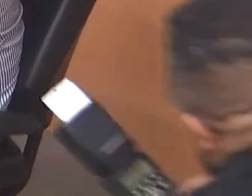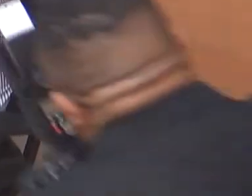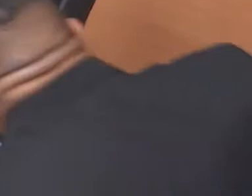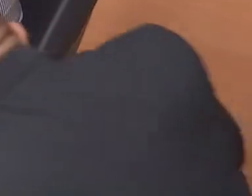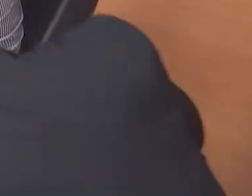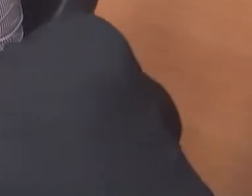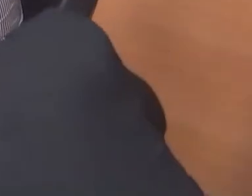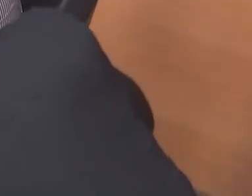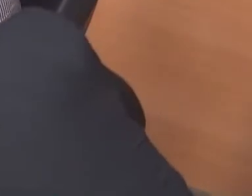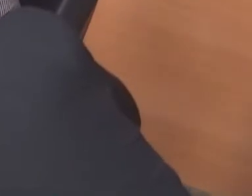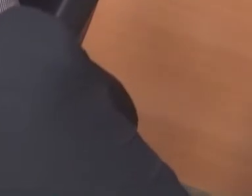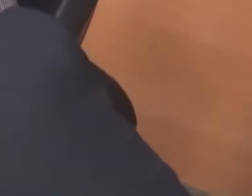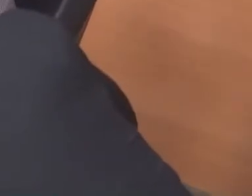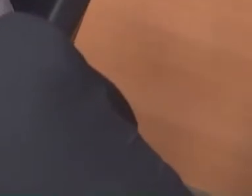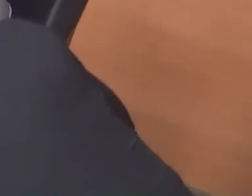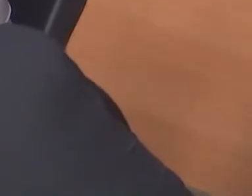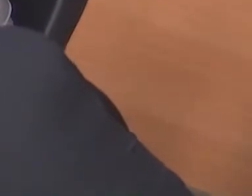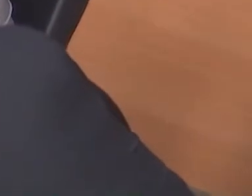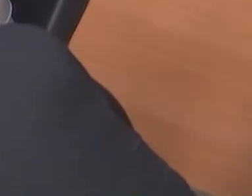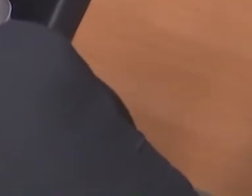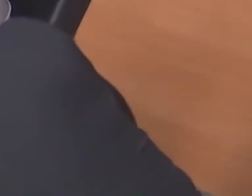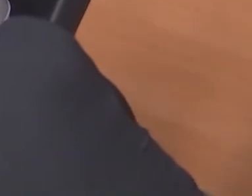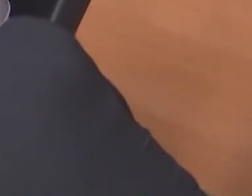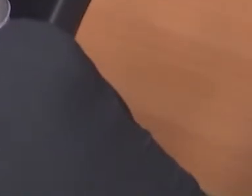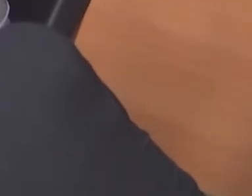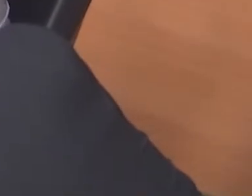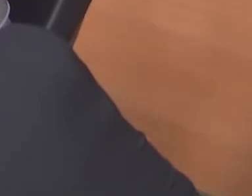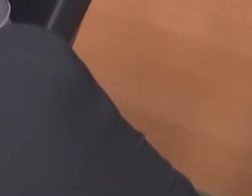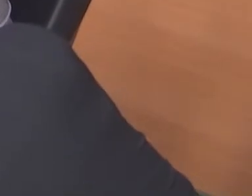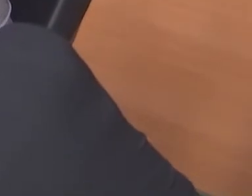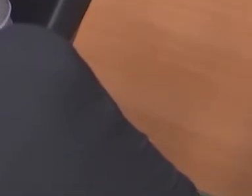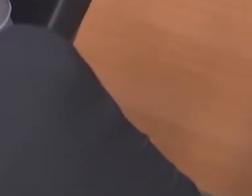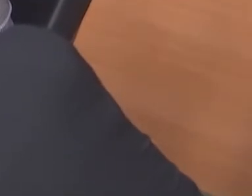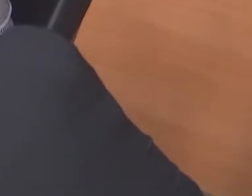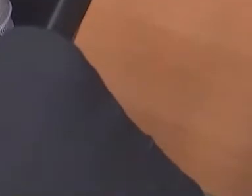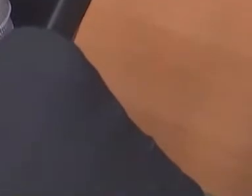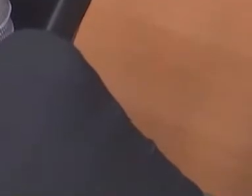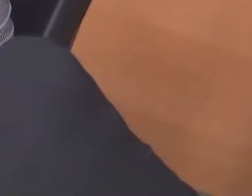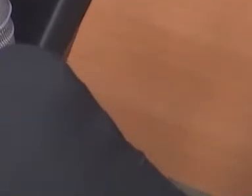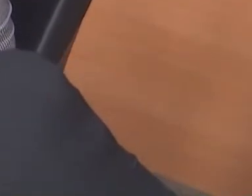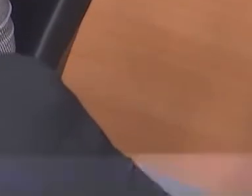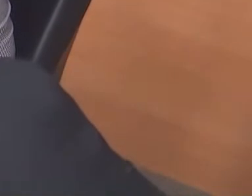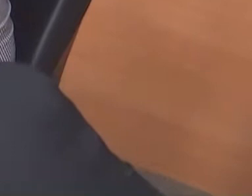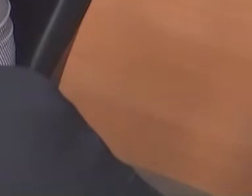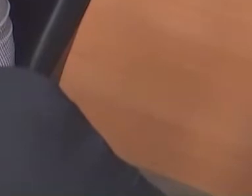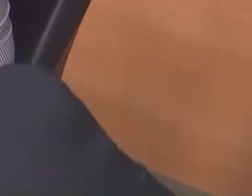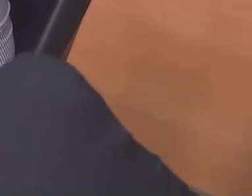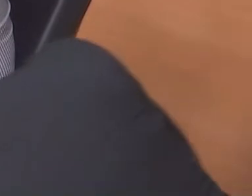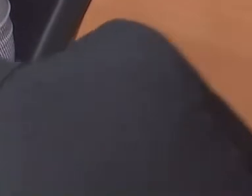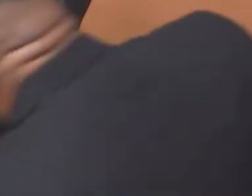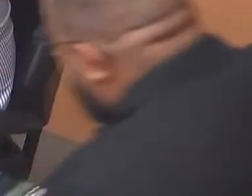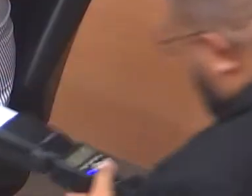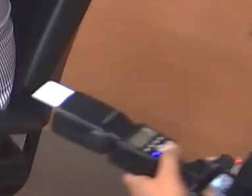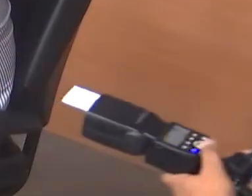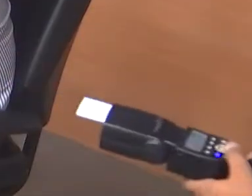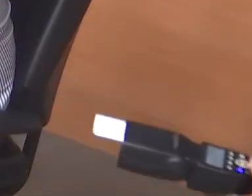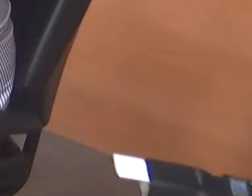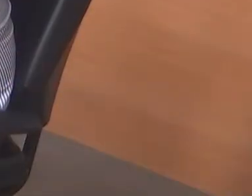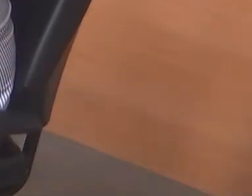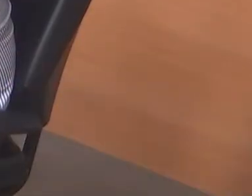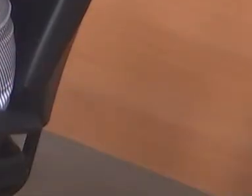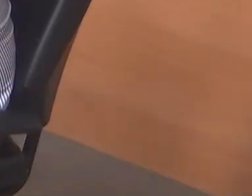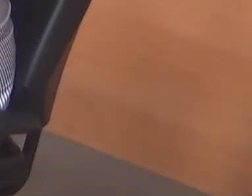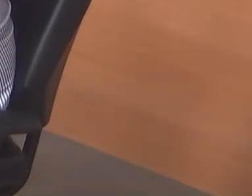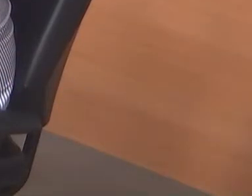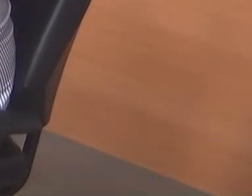ação no território, né? A questão de fumacê, equipes para fazer o controle de vetor.